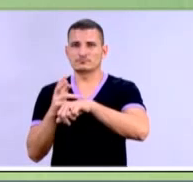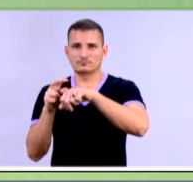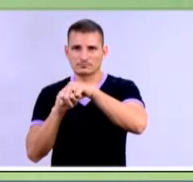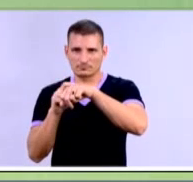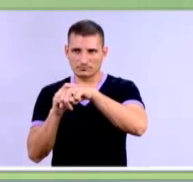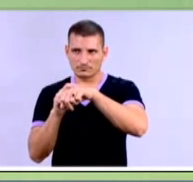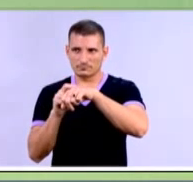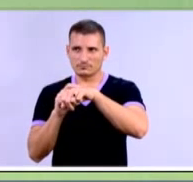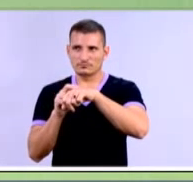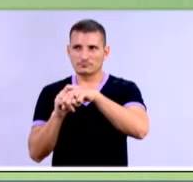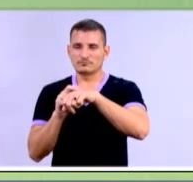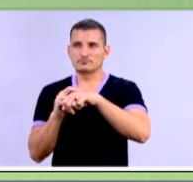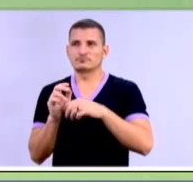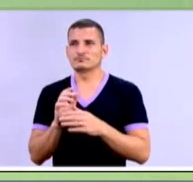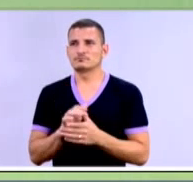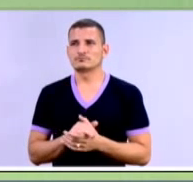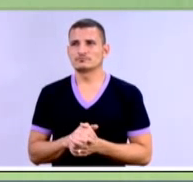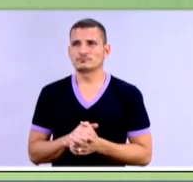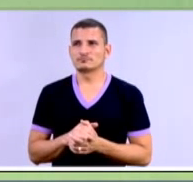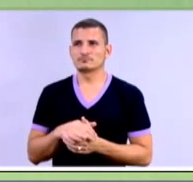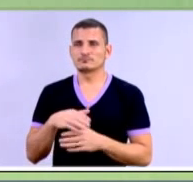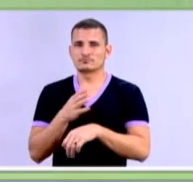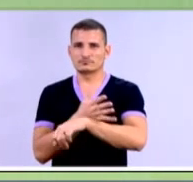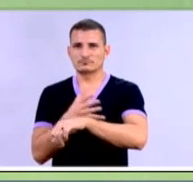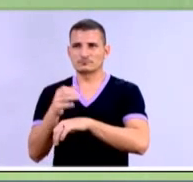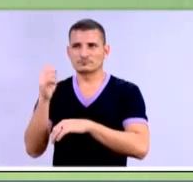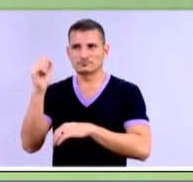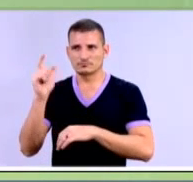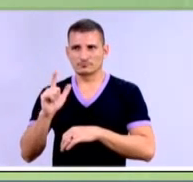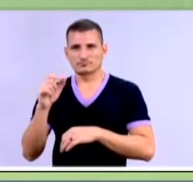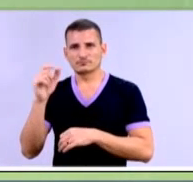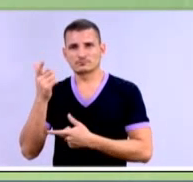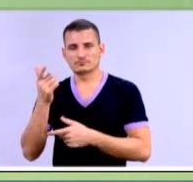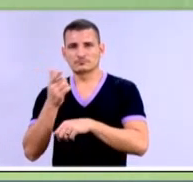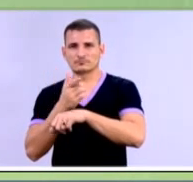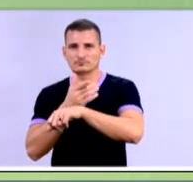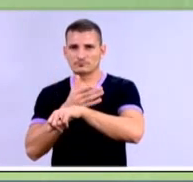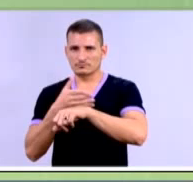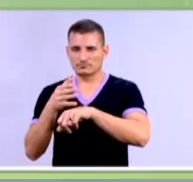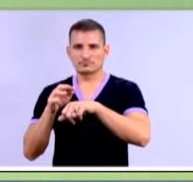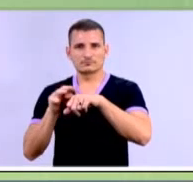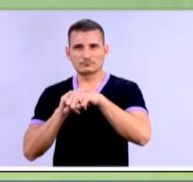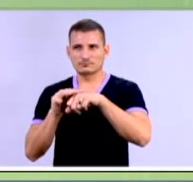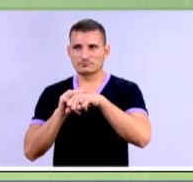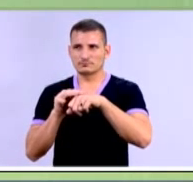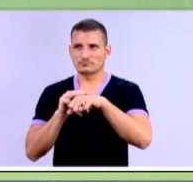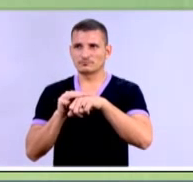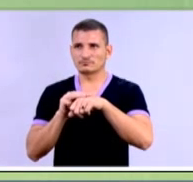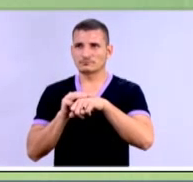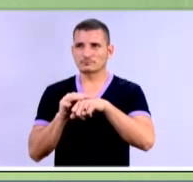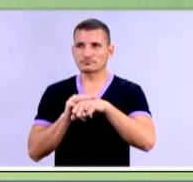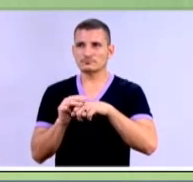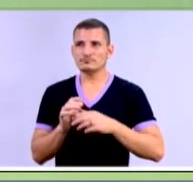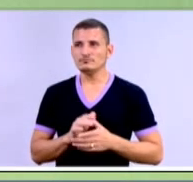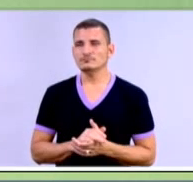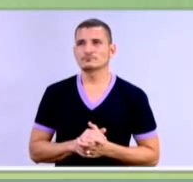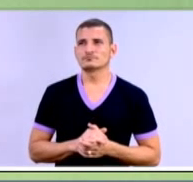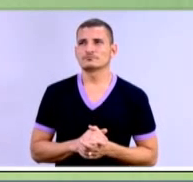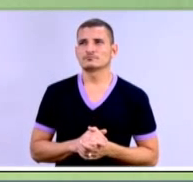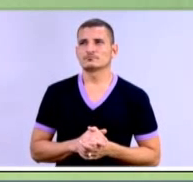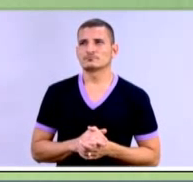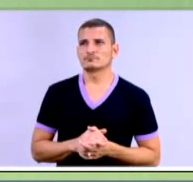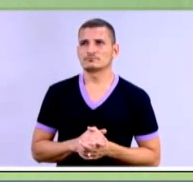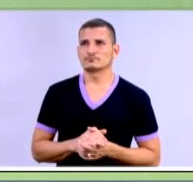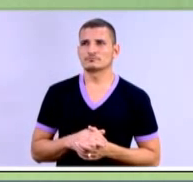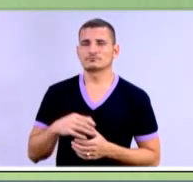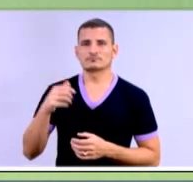embaixo, branco, azul e branco do marrom e marrom. E o par 1 nesse padrão é o